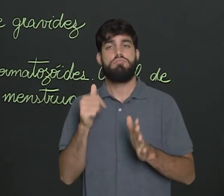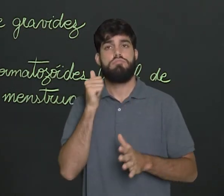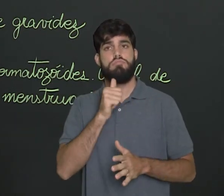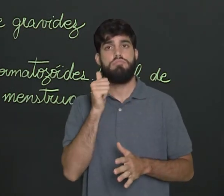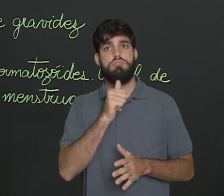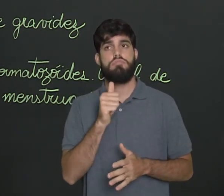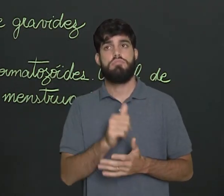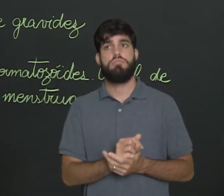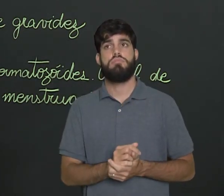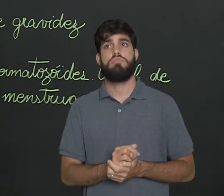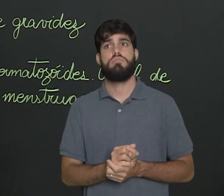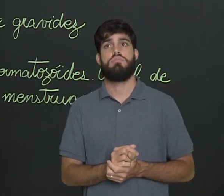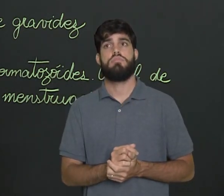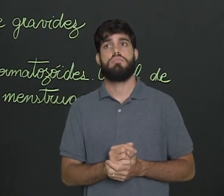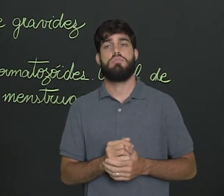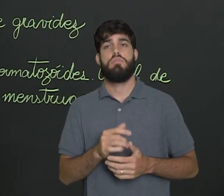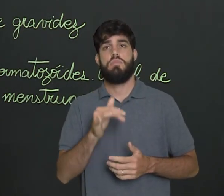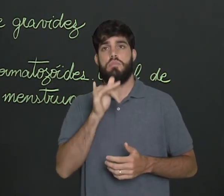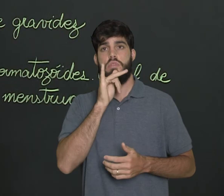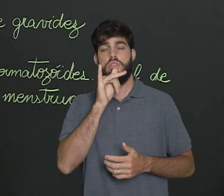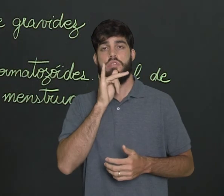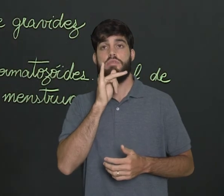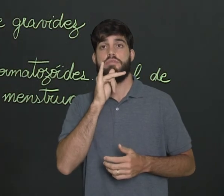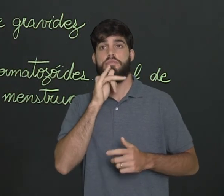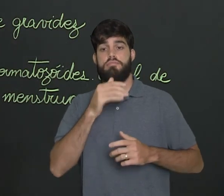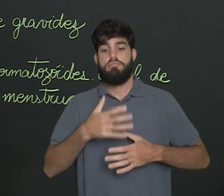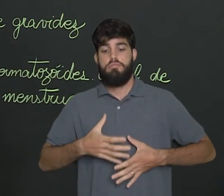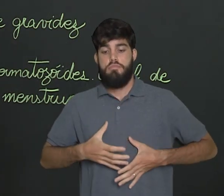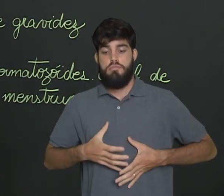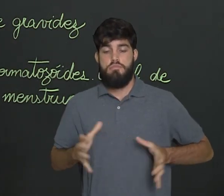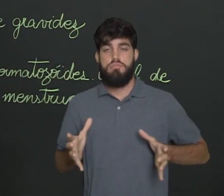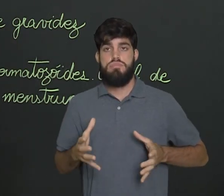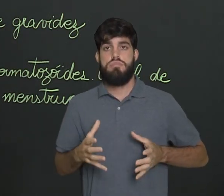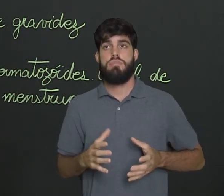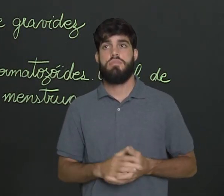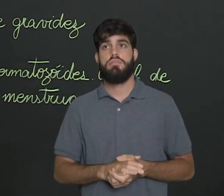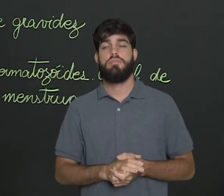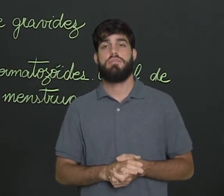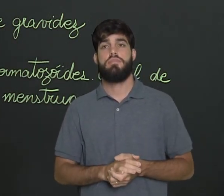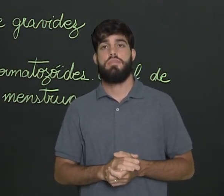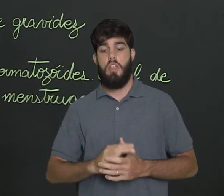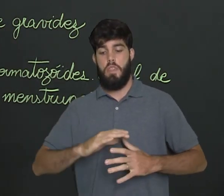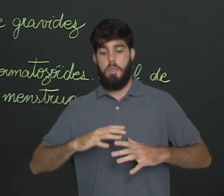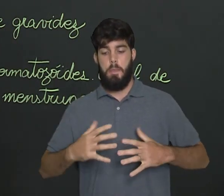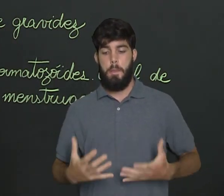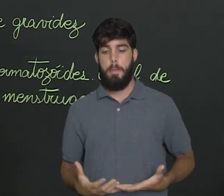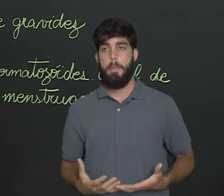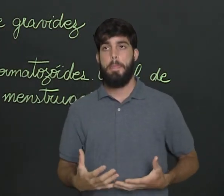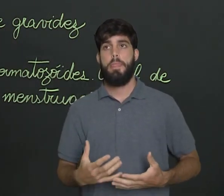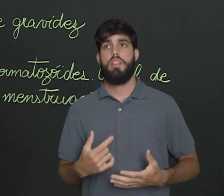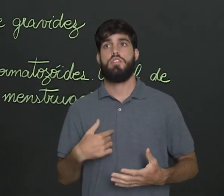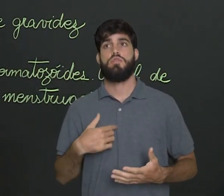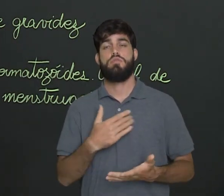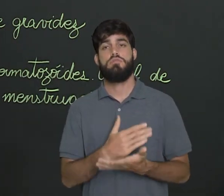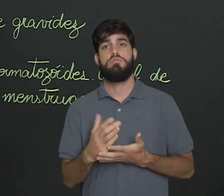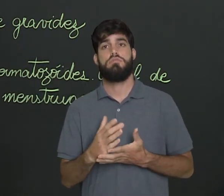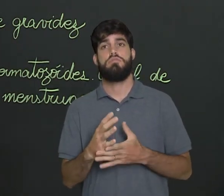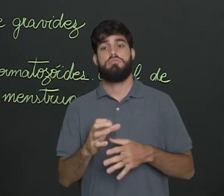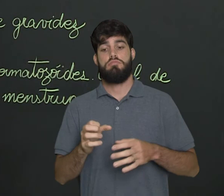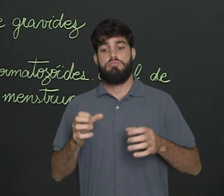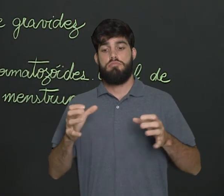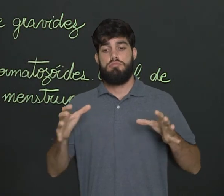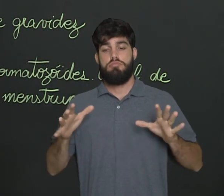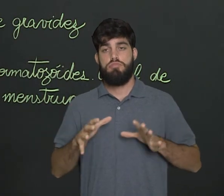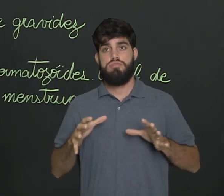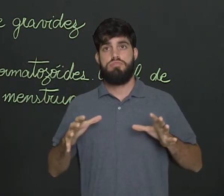e prolactina, especialmente a ocitocina, contração desse útero. Esse grande útero esticado começa